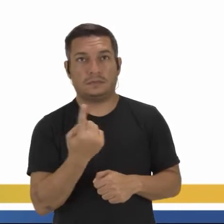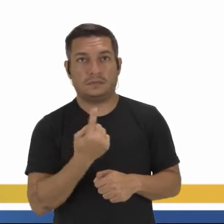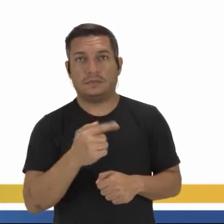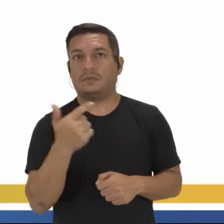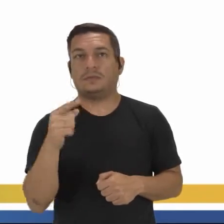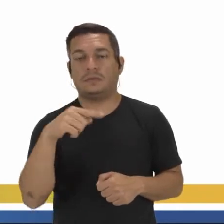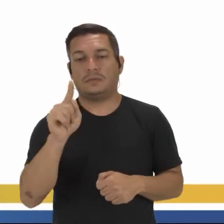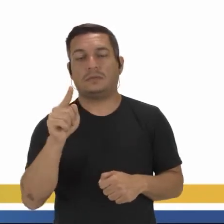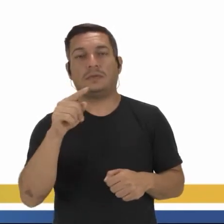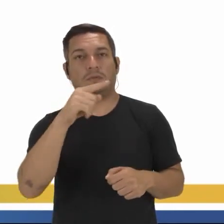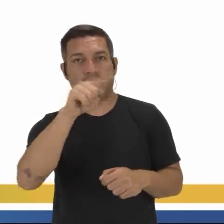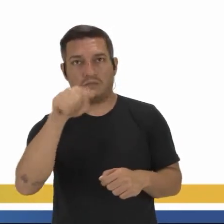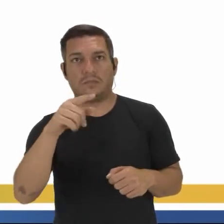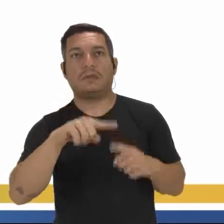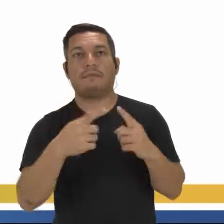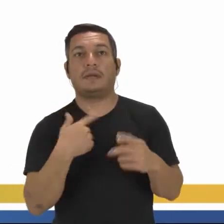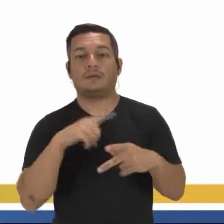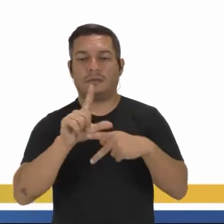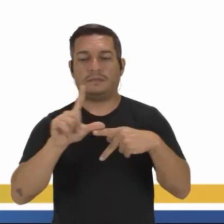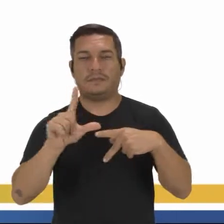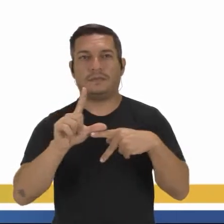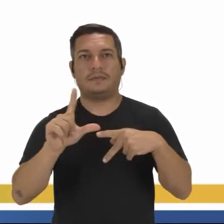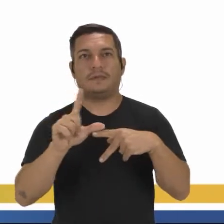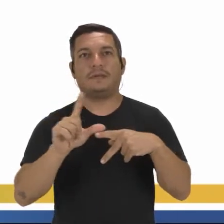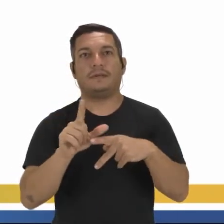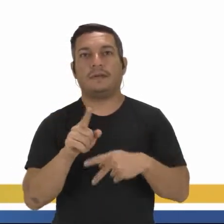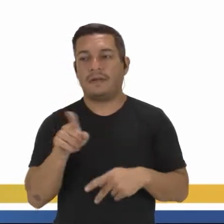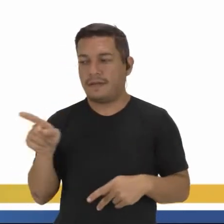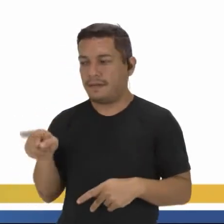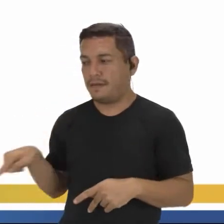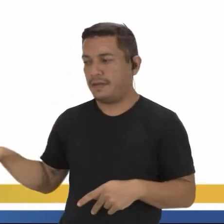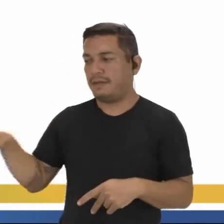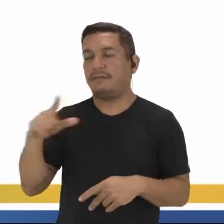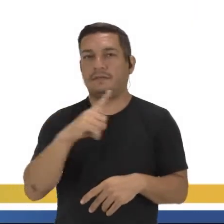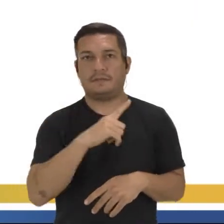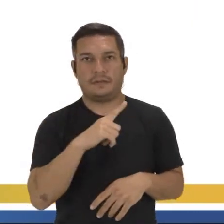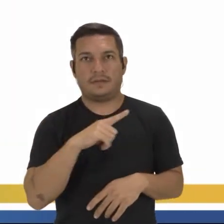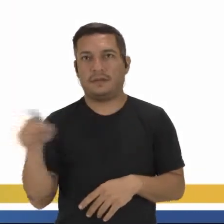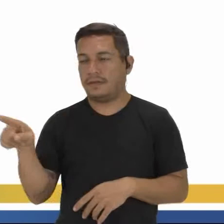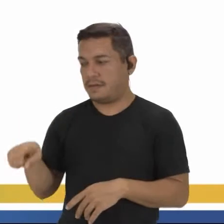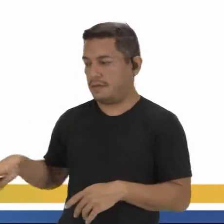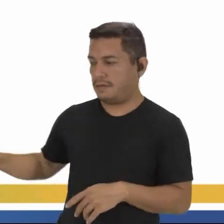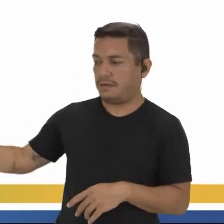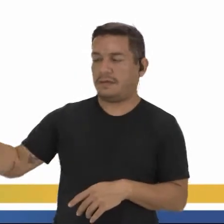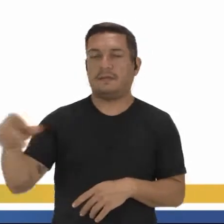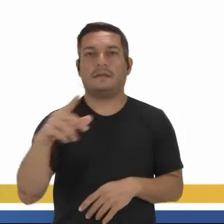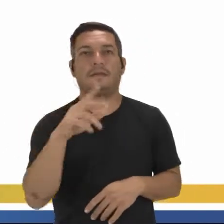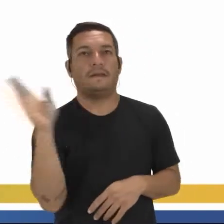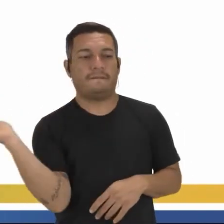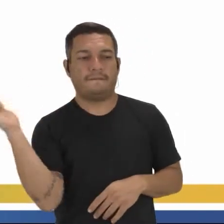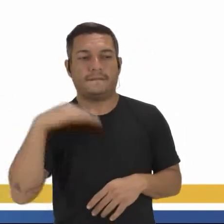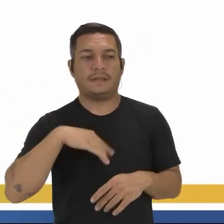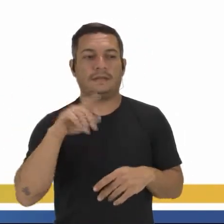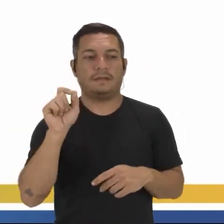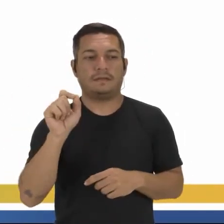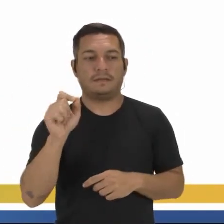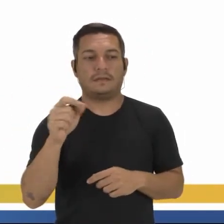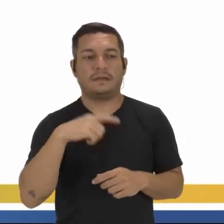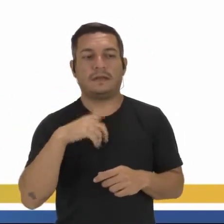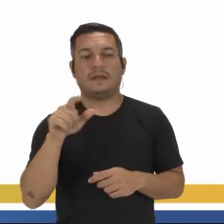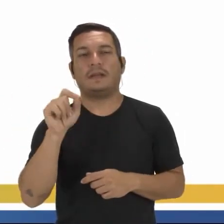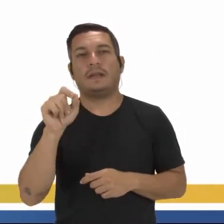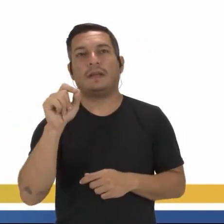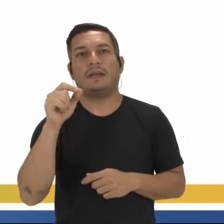acento. Mas quando eu passo para o plural, eles têm e eles vêm, automaticamente e obrigatoriamente,